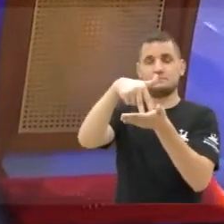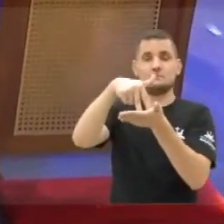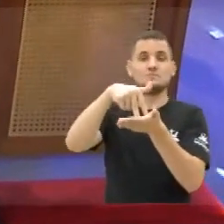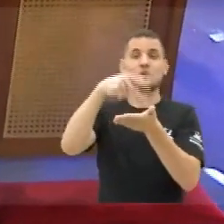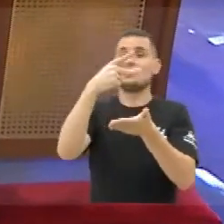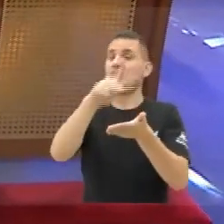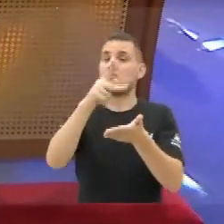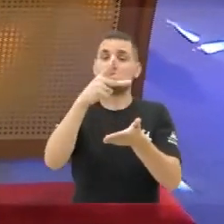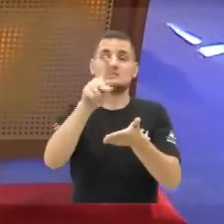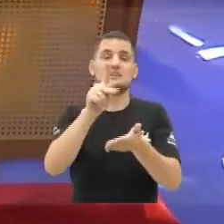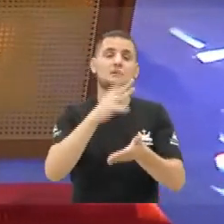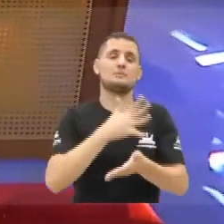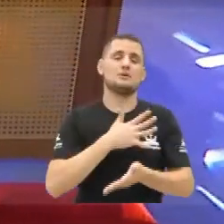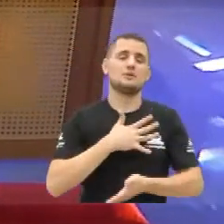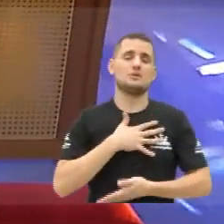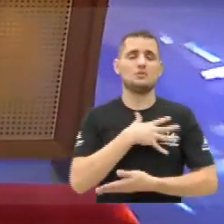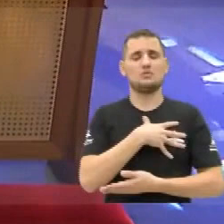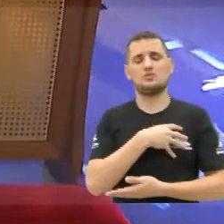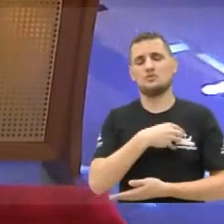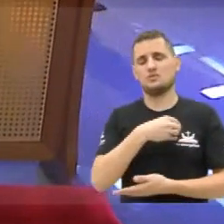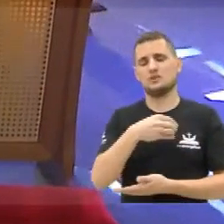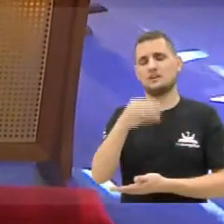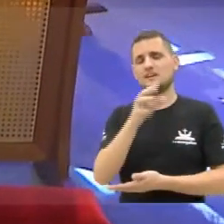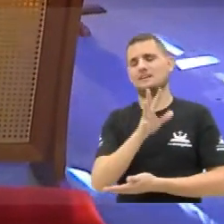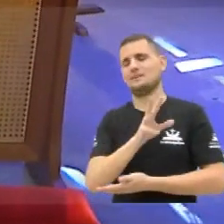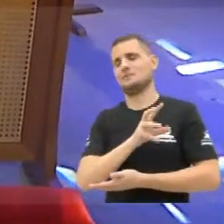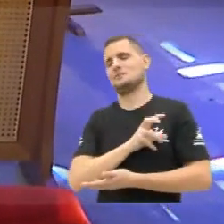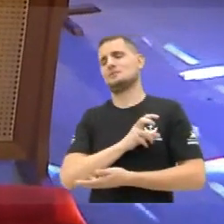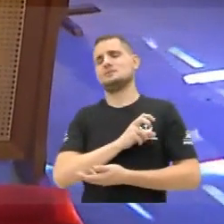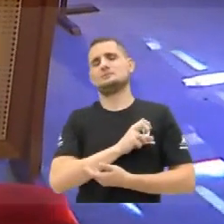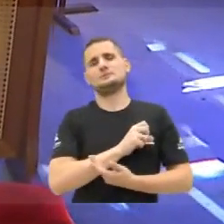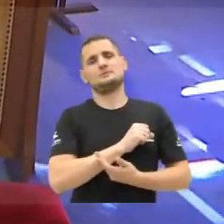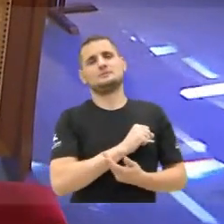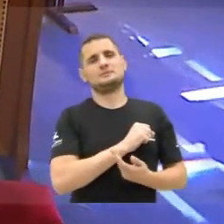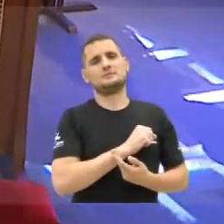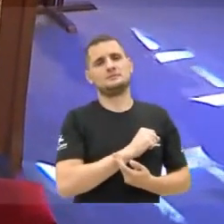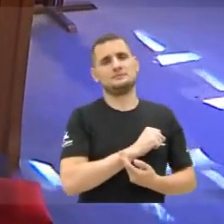levantarei, filho amado,